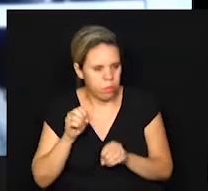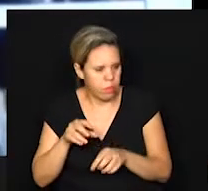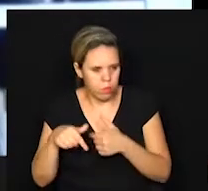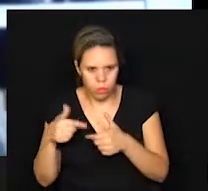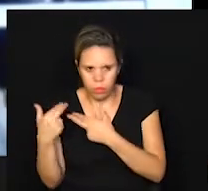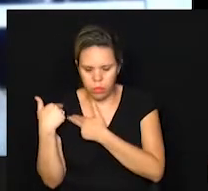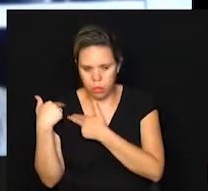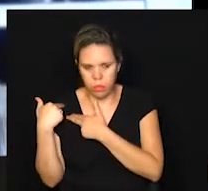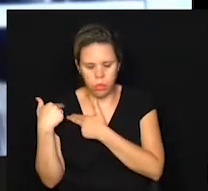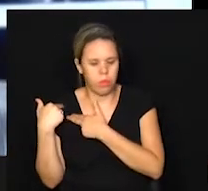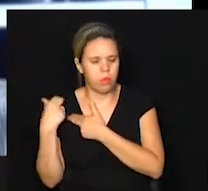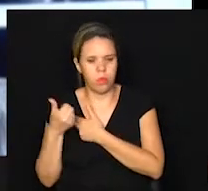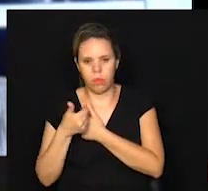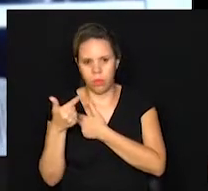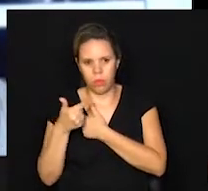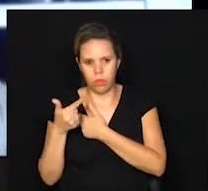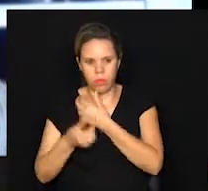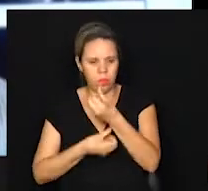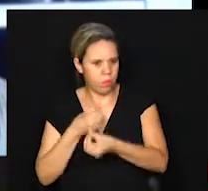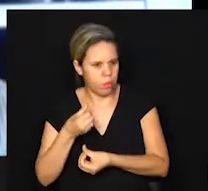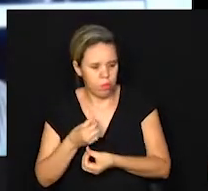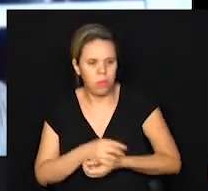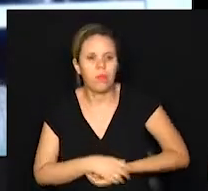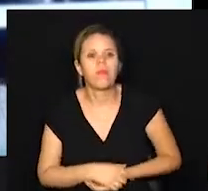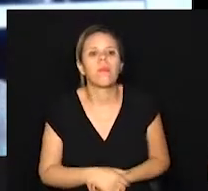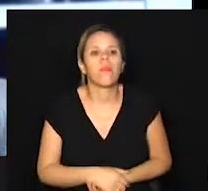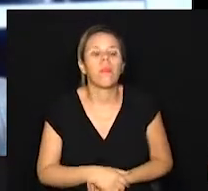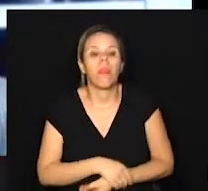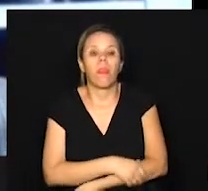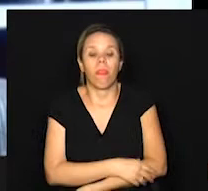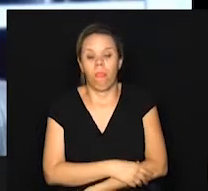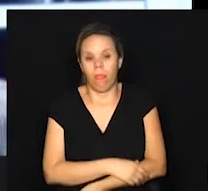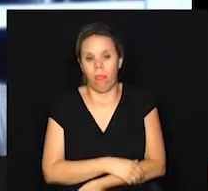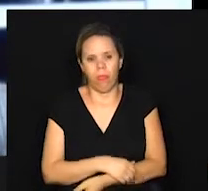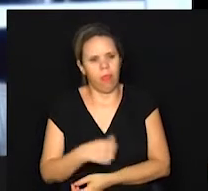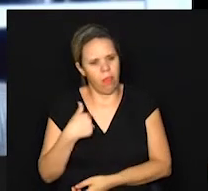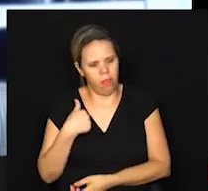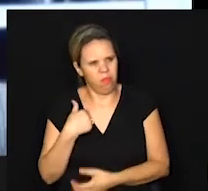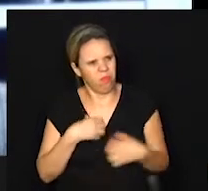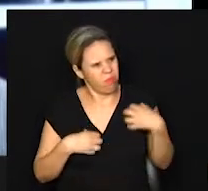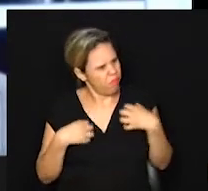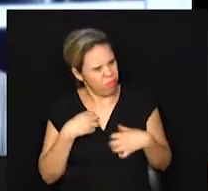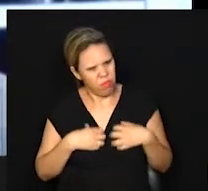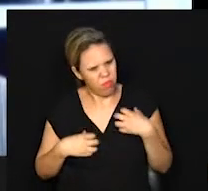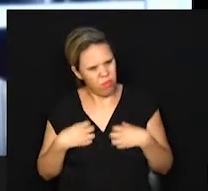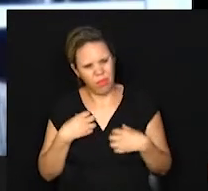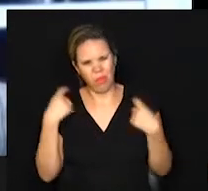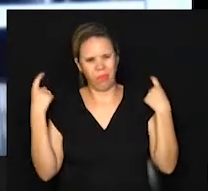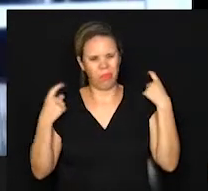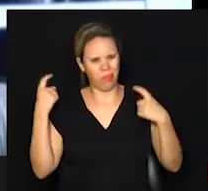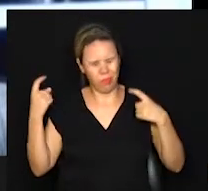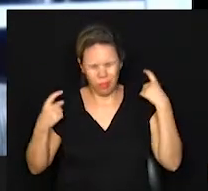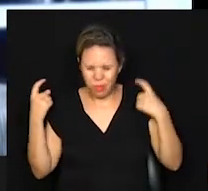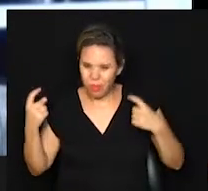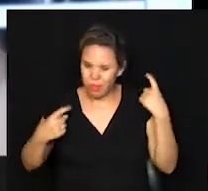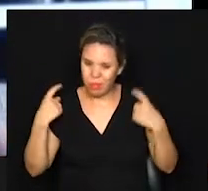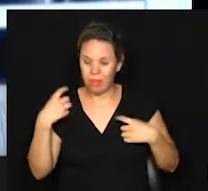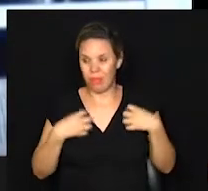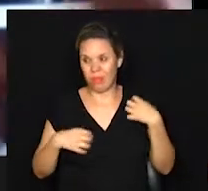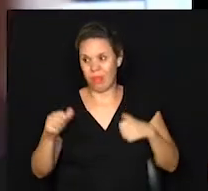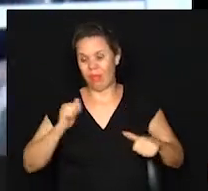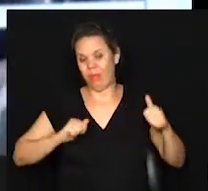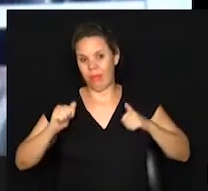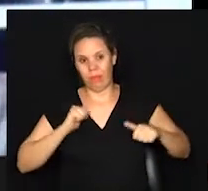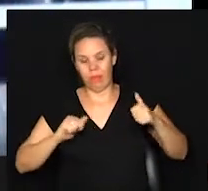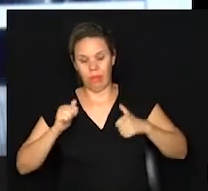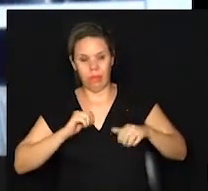responsável nesse segundo semestre. Nesse ponto eu já estava super angustiado, né, muito preocupado mesmo, ansioso, em função disso,